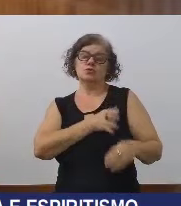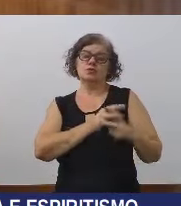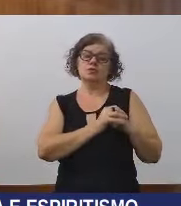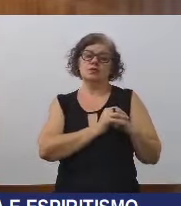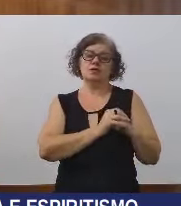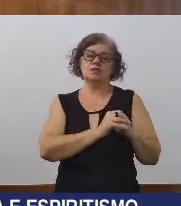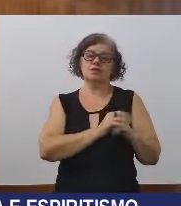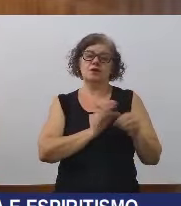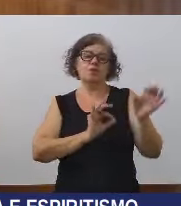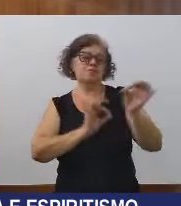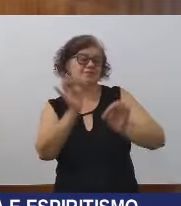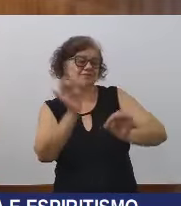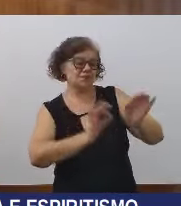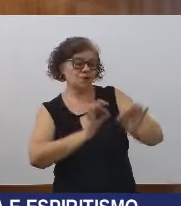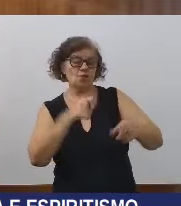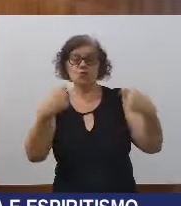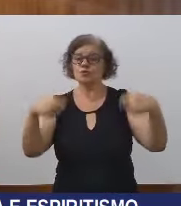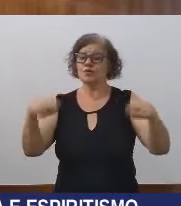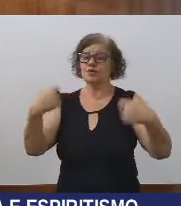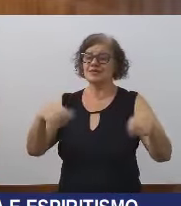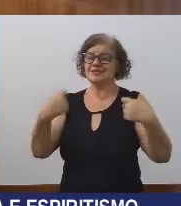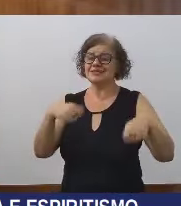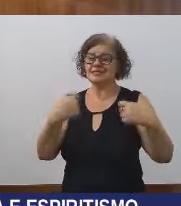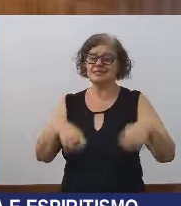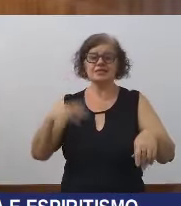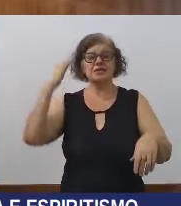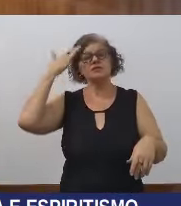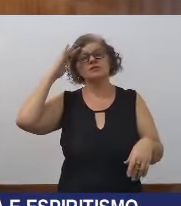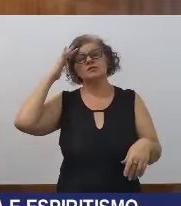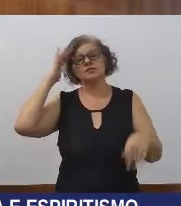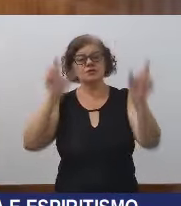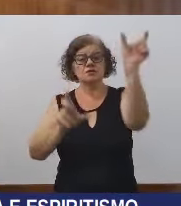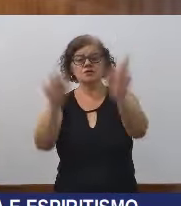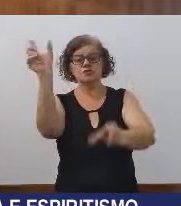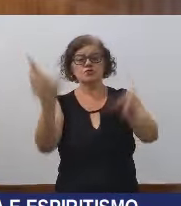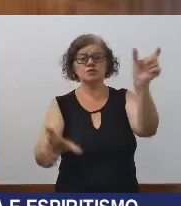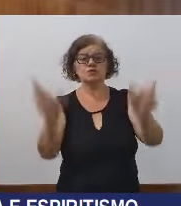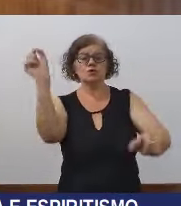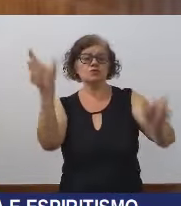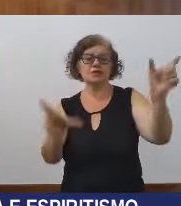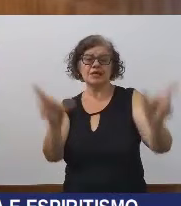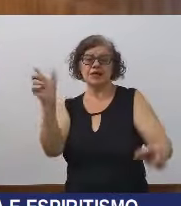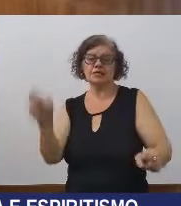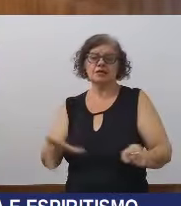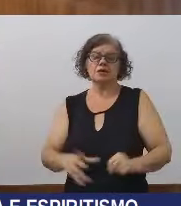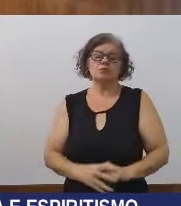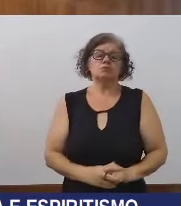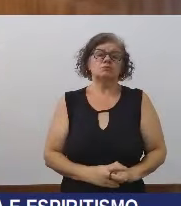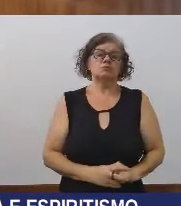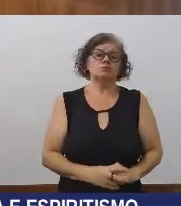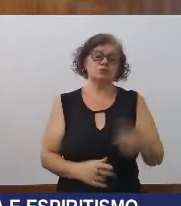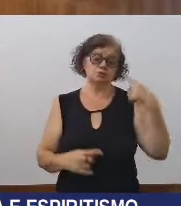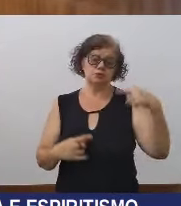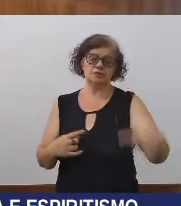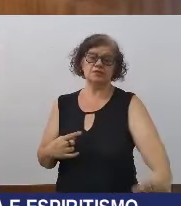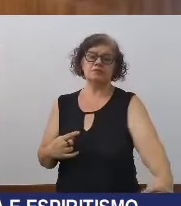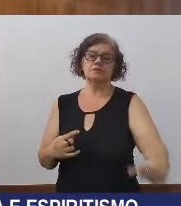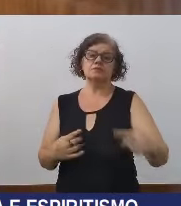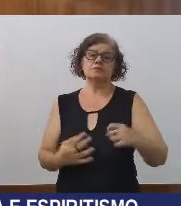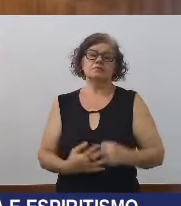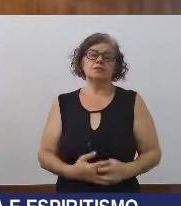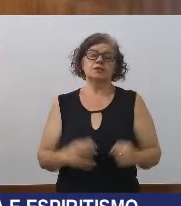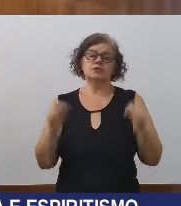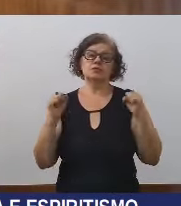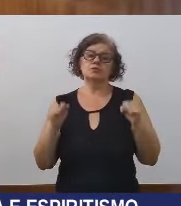de acordo com a nossa necessidade, com o entendimento individual de cada um de nós, e que durante a